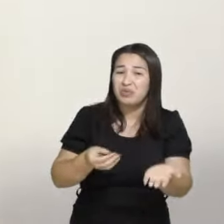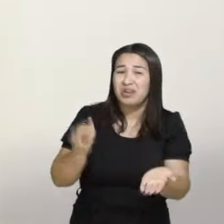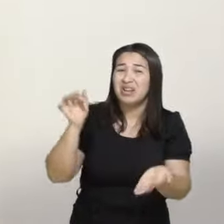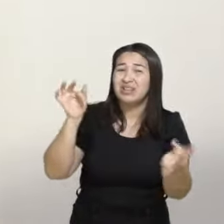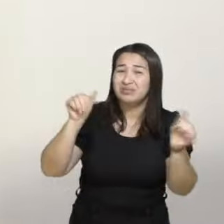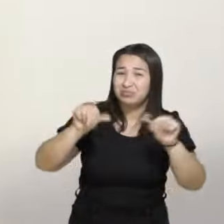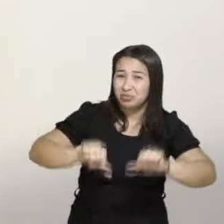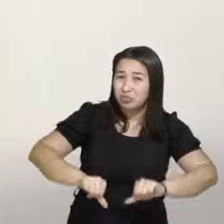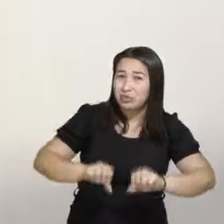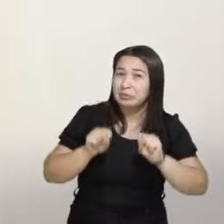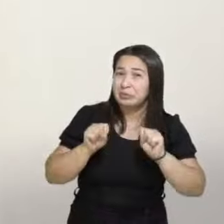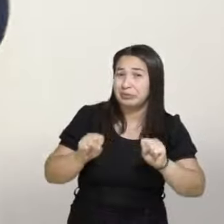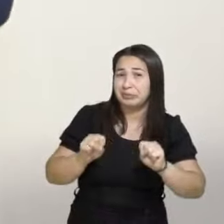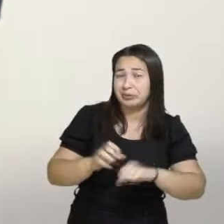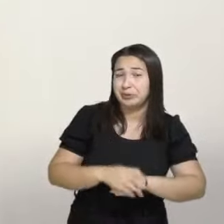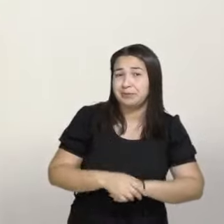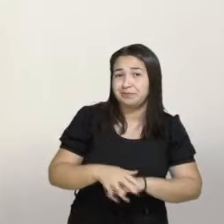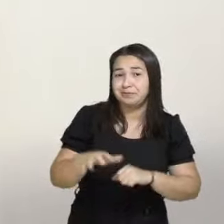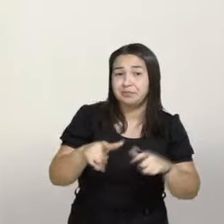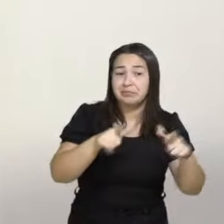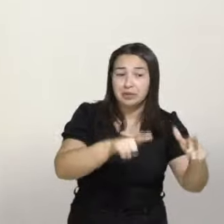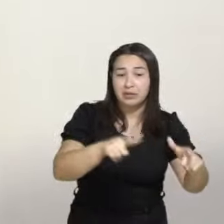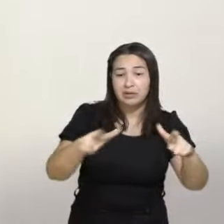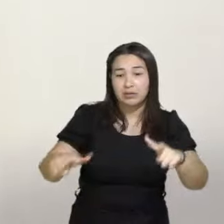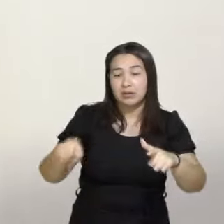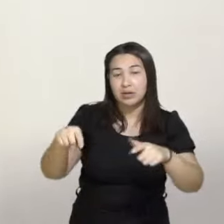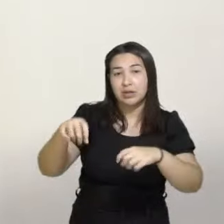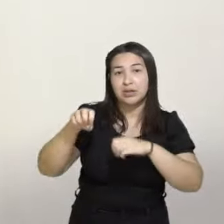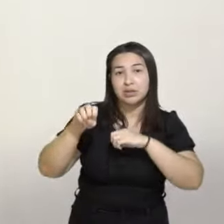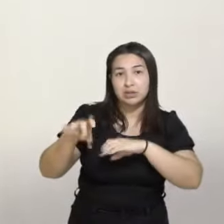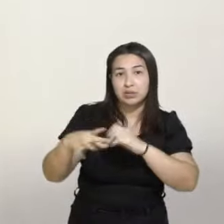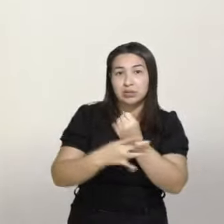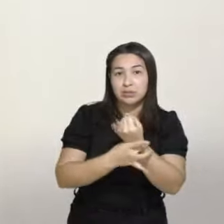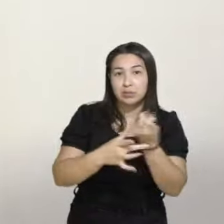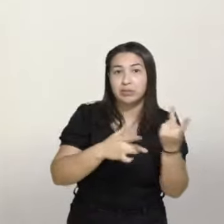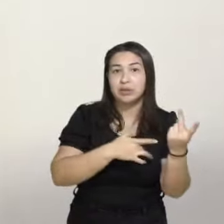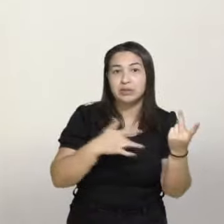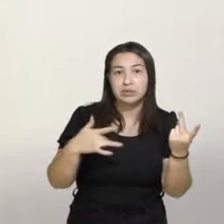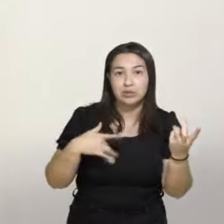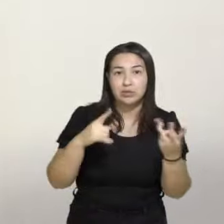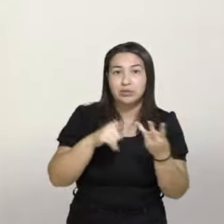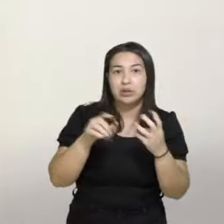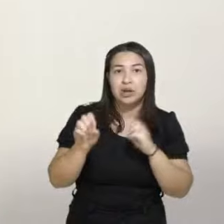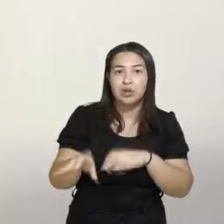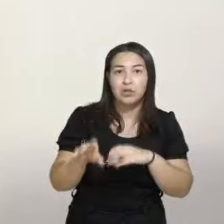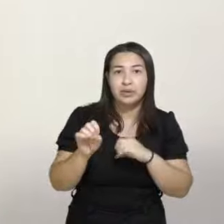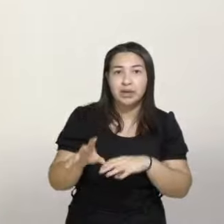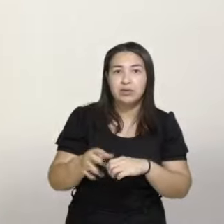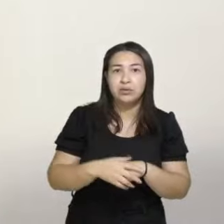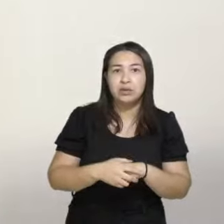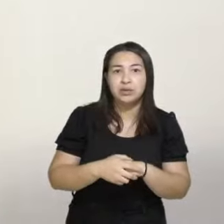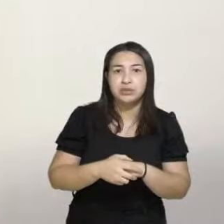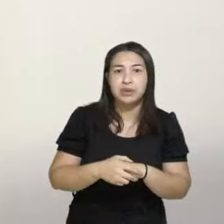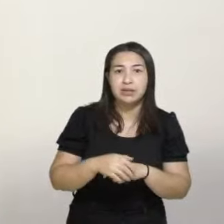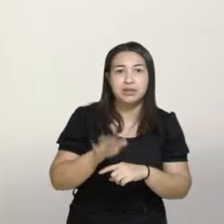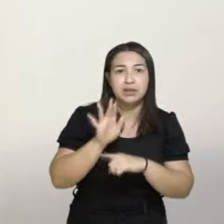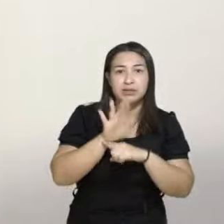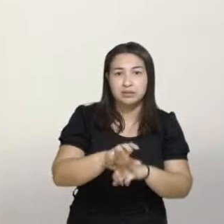sociedade, especialmente nas áreas de segurança pública, saúde, educação, assistência social